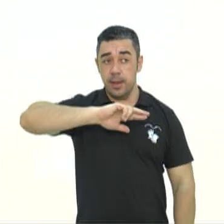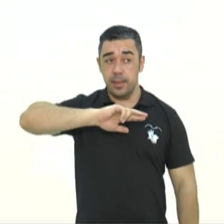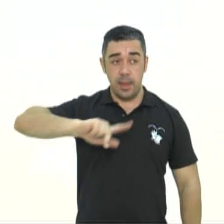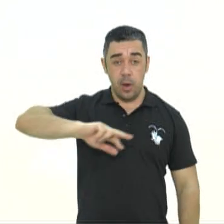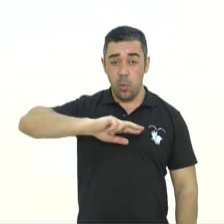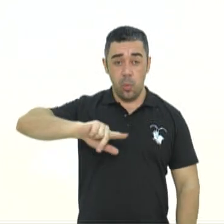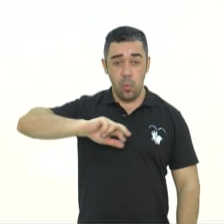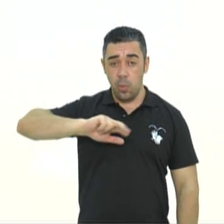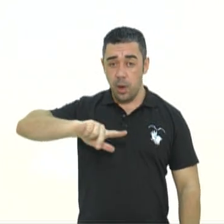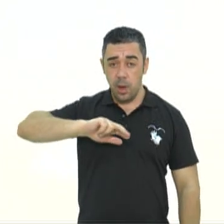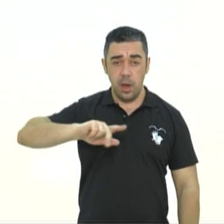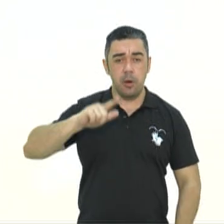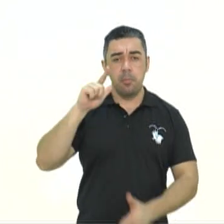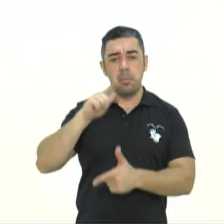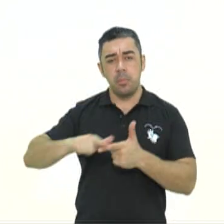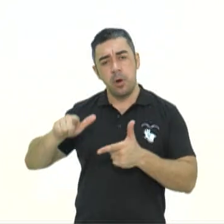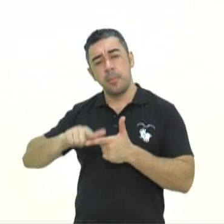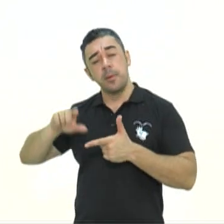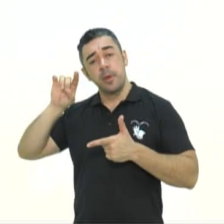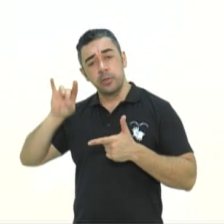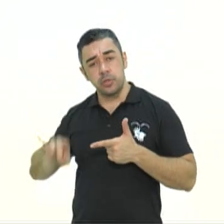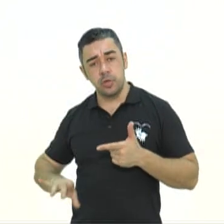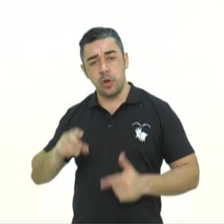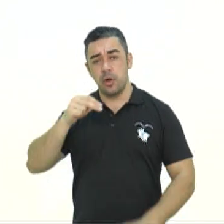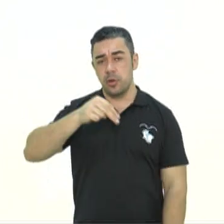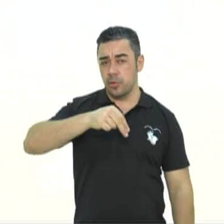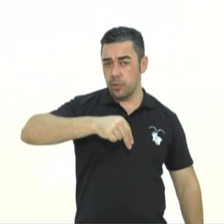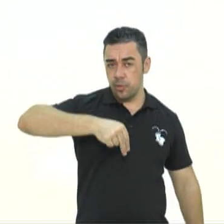mais um problema somente do Nordeste.